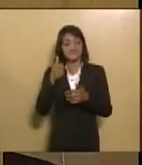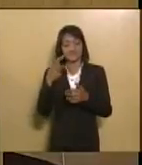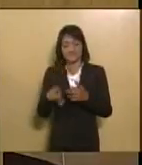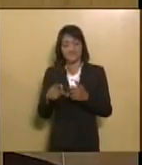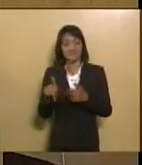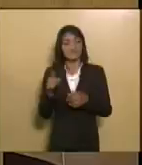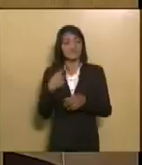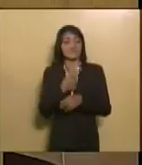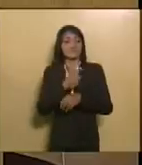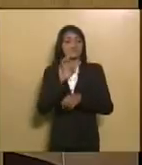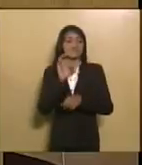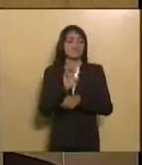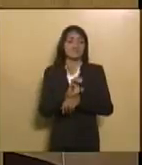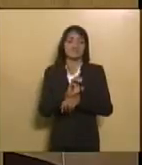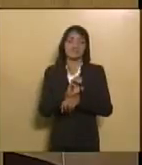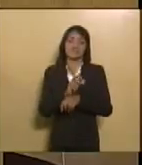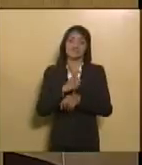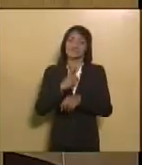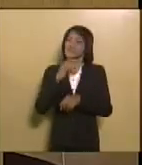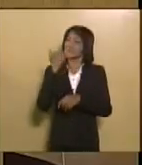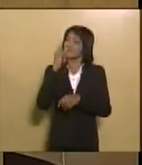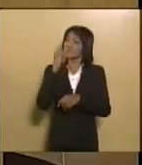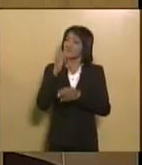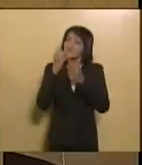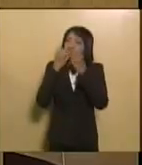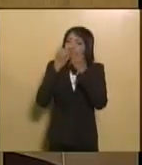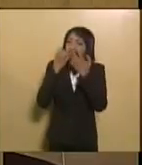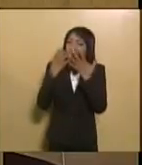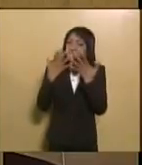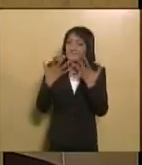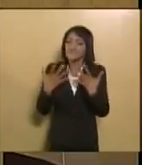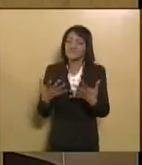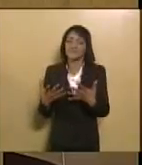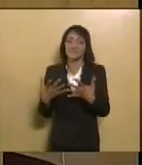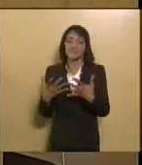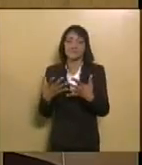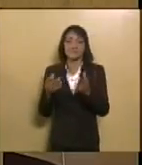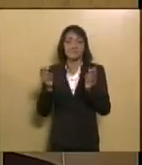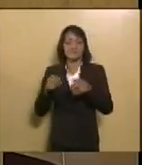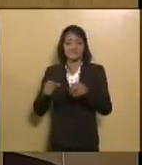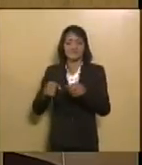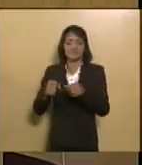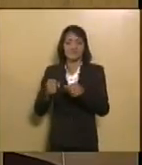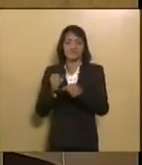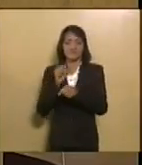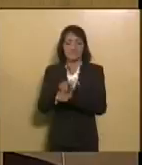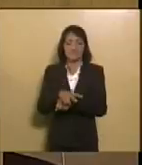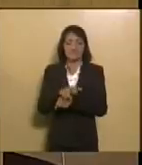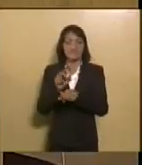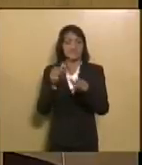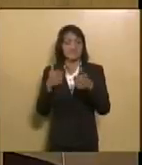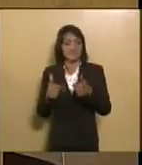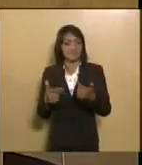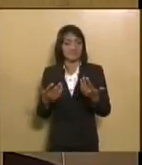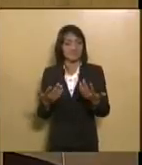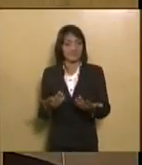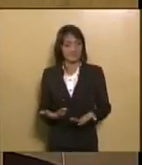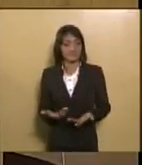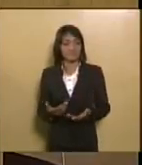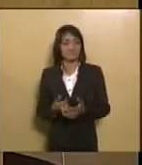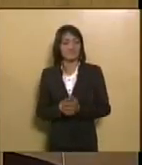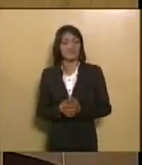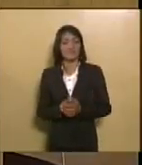de energia limpa, para geração de emprego, geração de receita para o